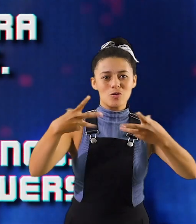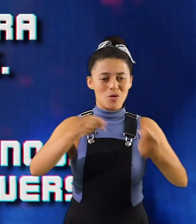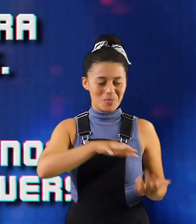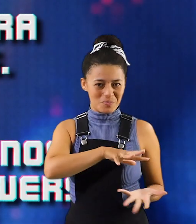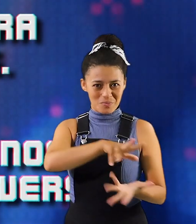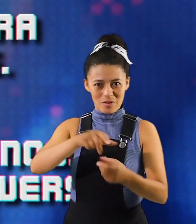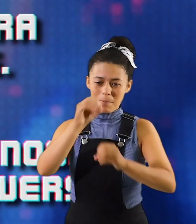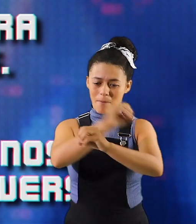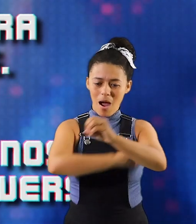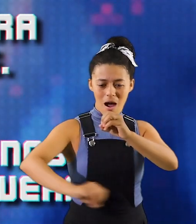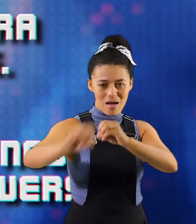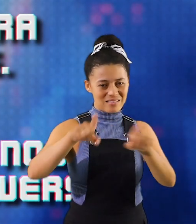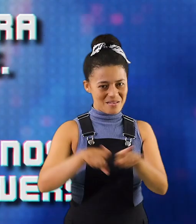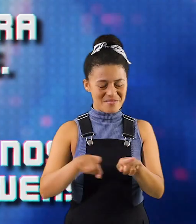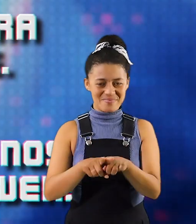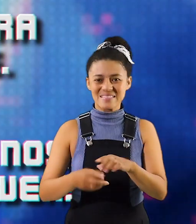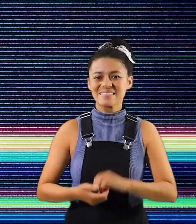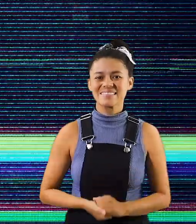de todo o universo.